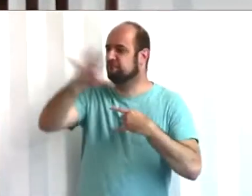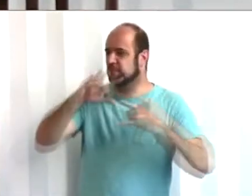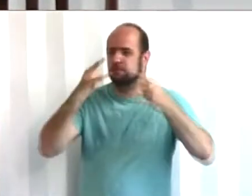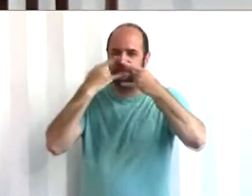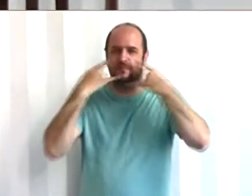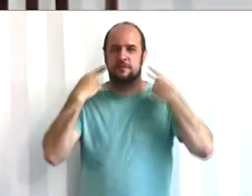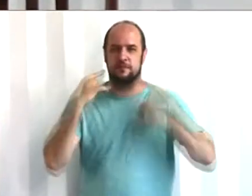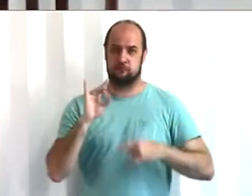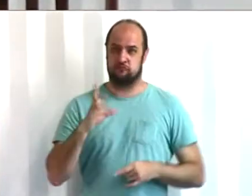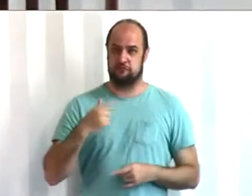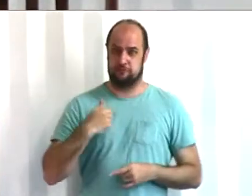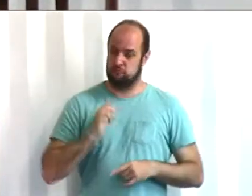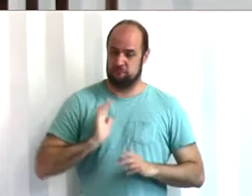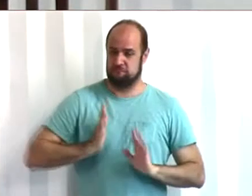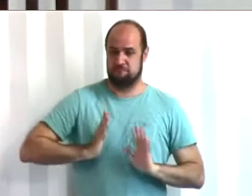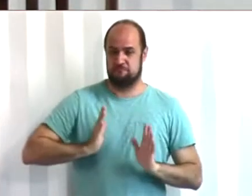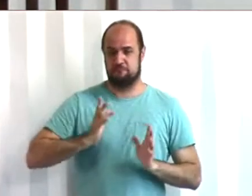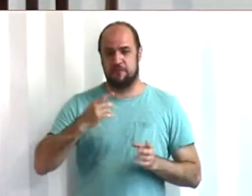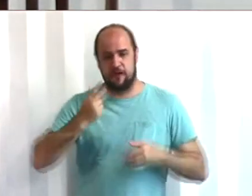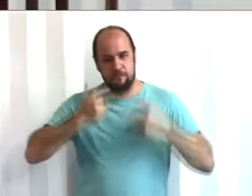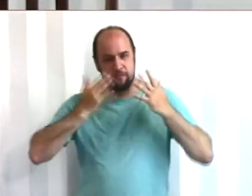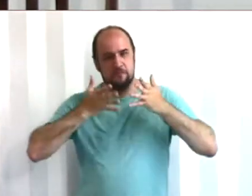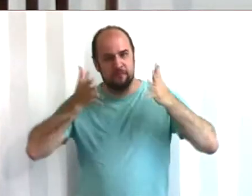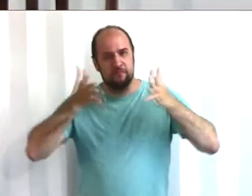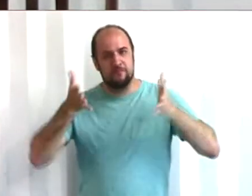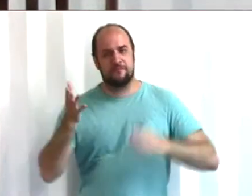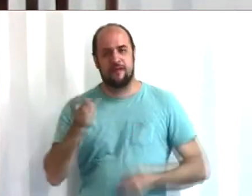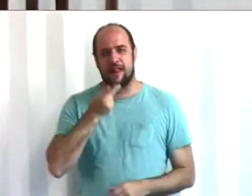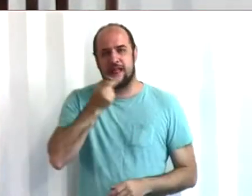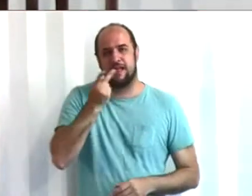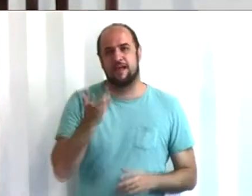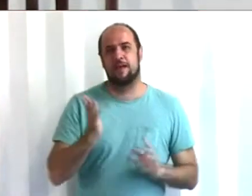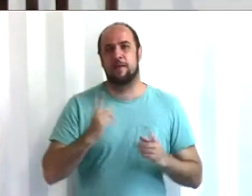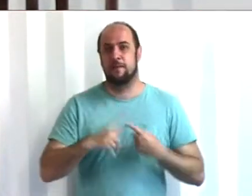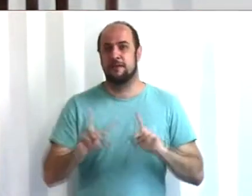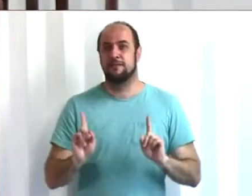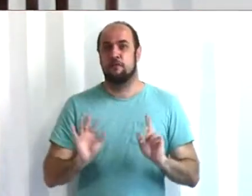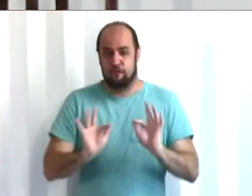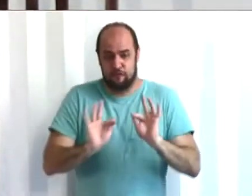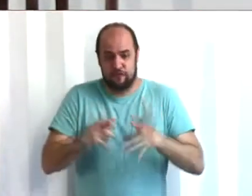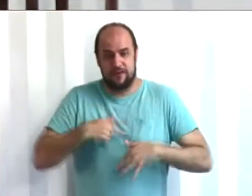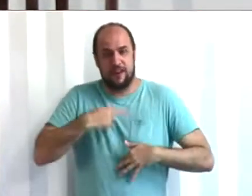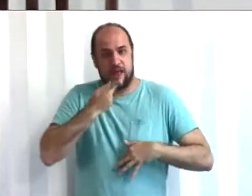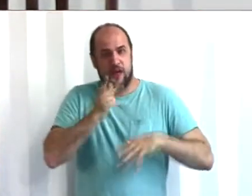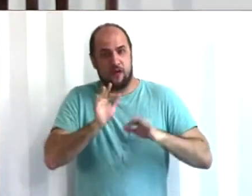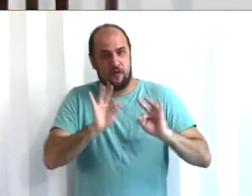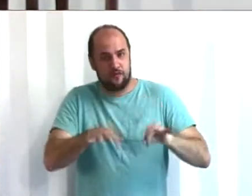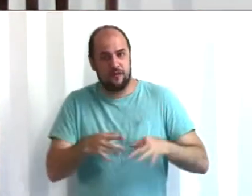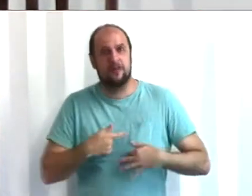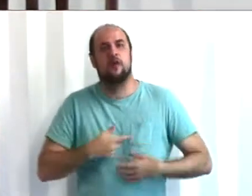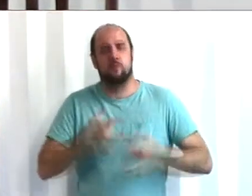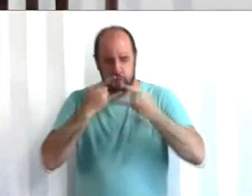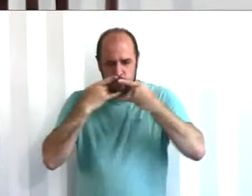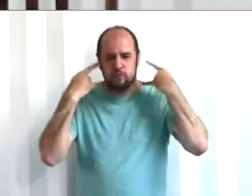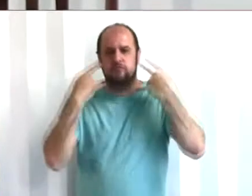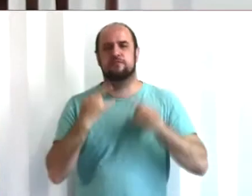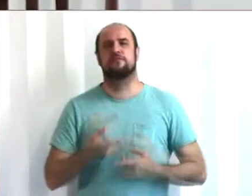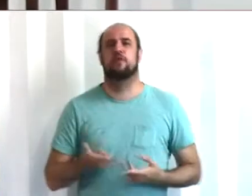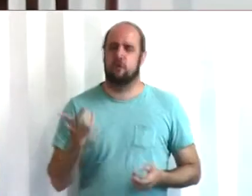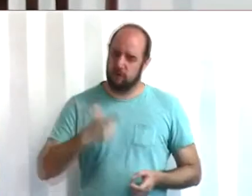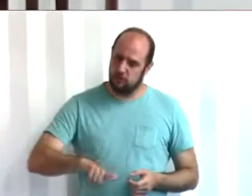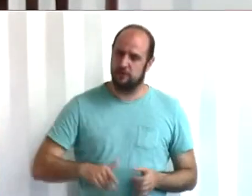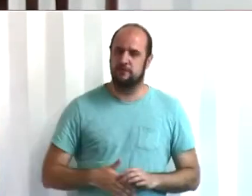máscaras, menos eu neste momento, porque só para a exposição da palavra, mas assim que concluirmos, nós usaremos a